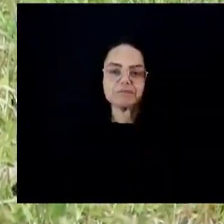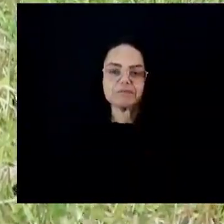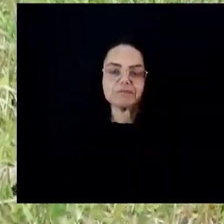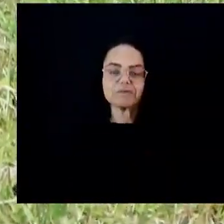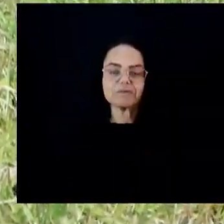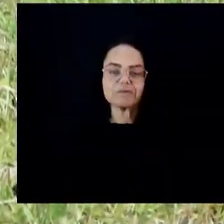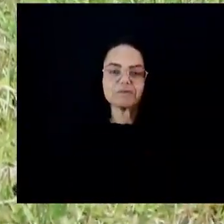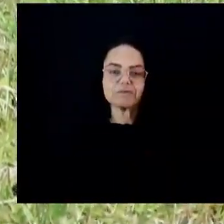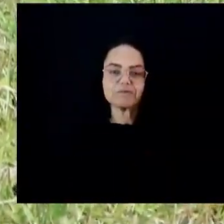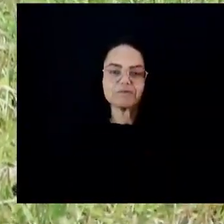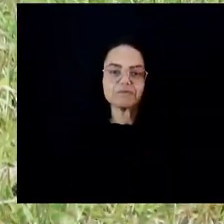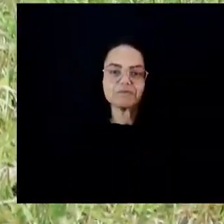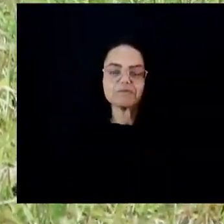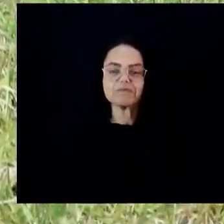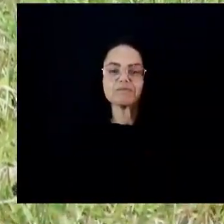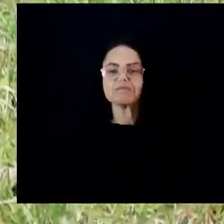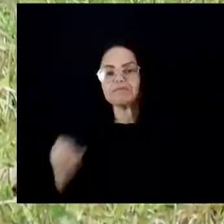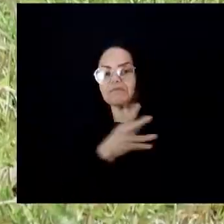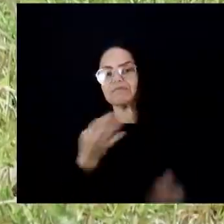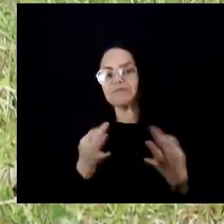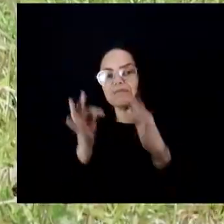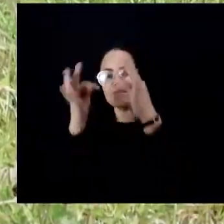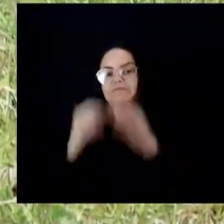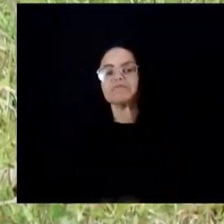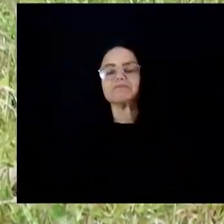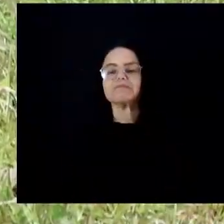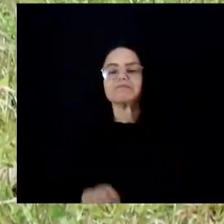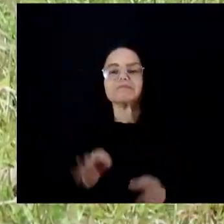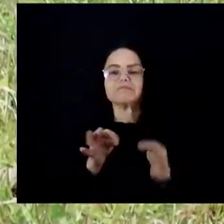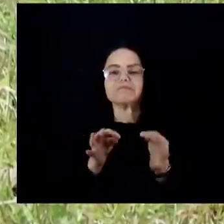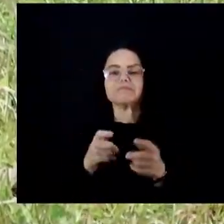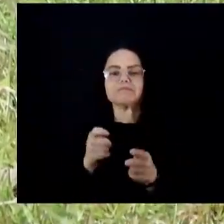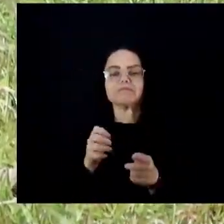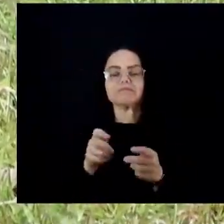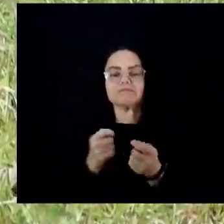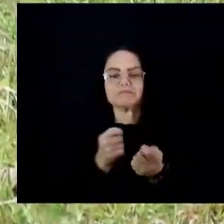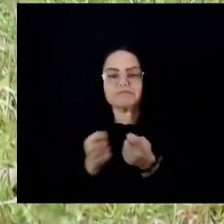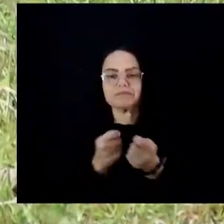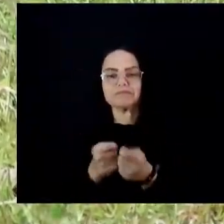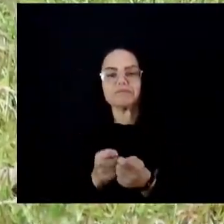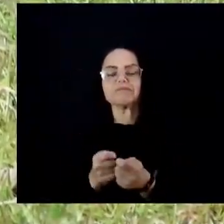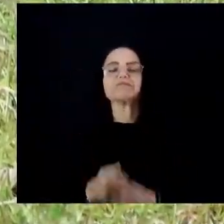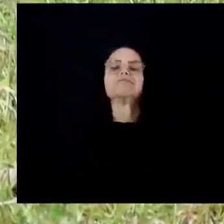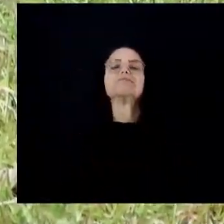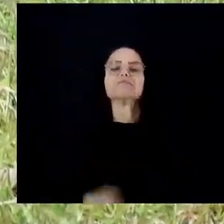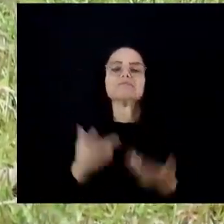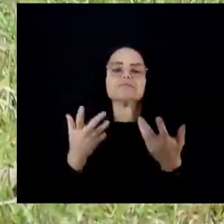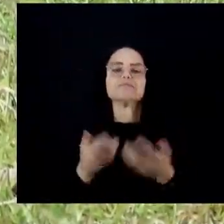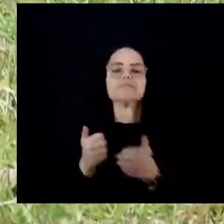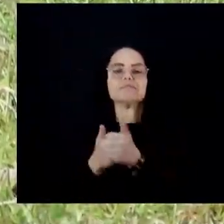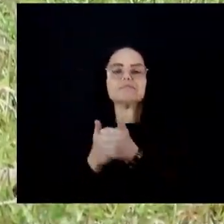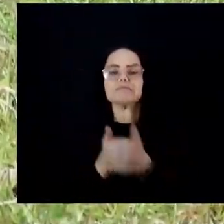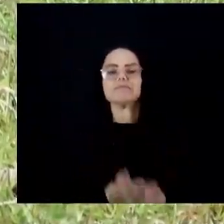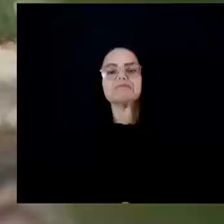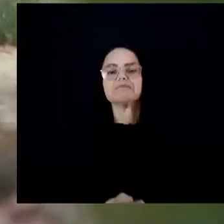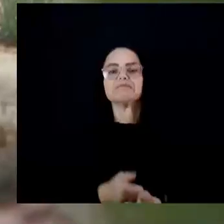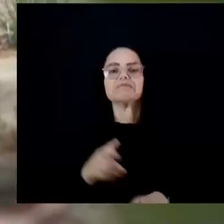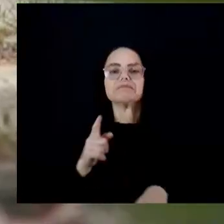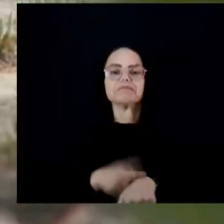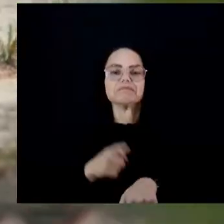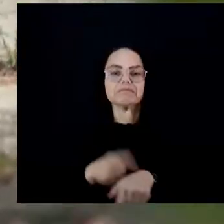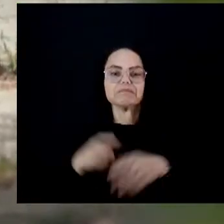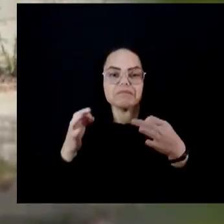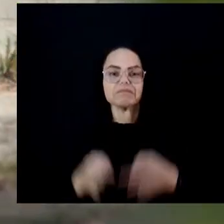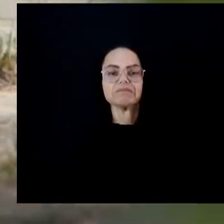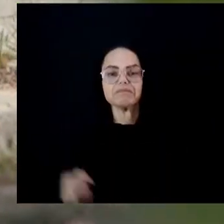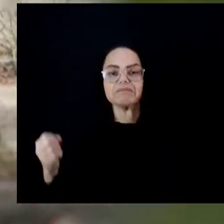Uma nova tecnologia de monitoramento fisiológico permitiu acompanhar em tempo real, de forma inédita,